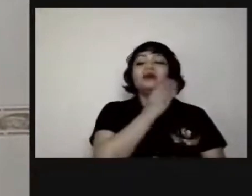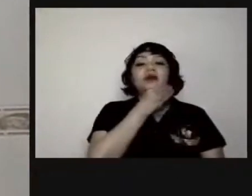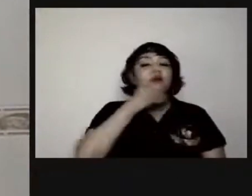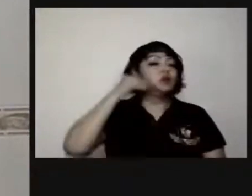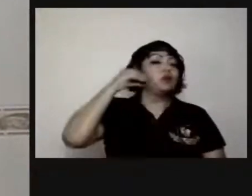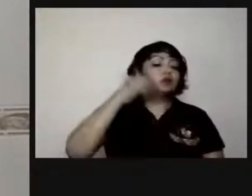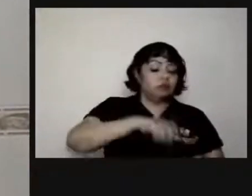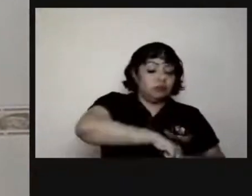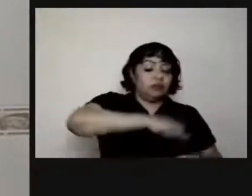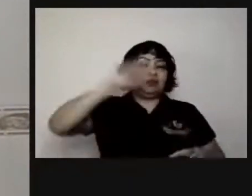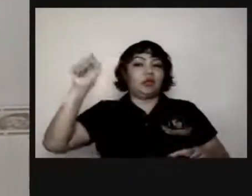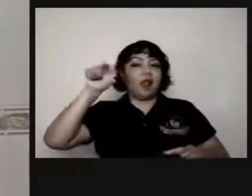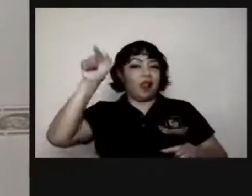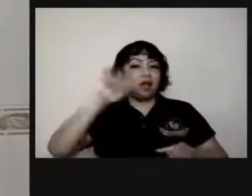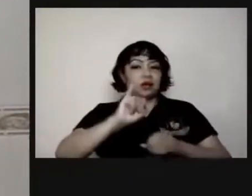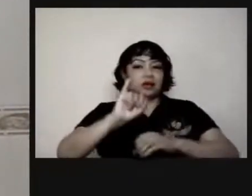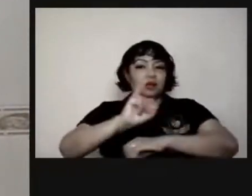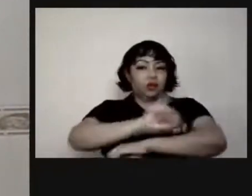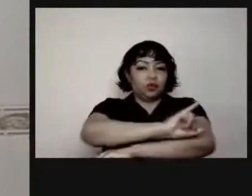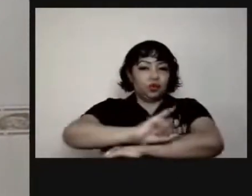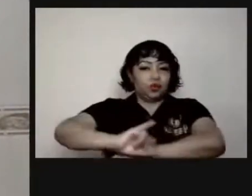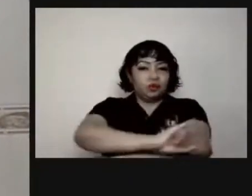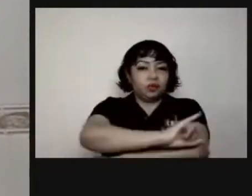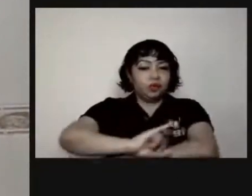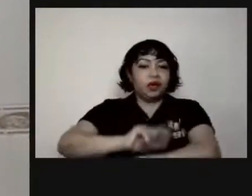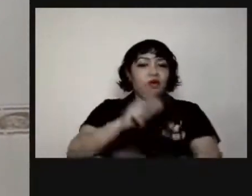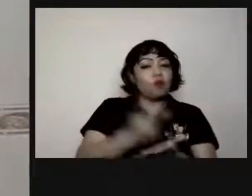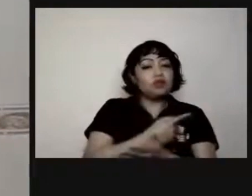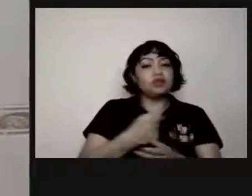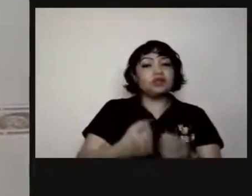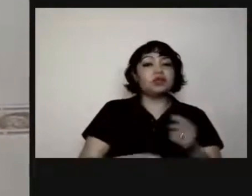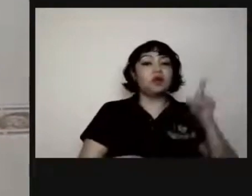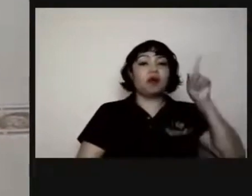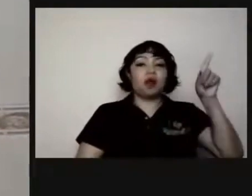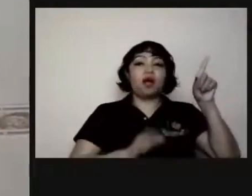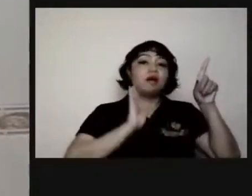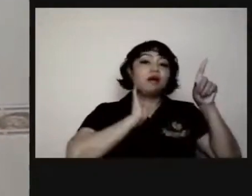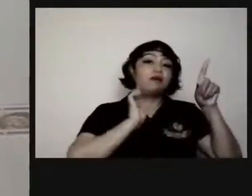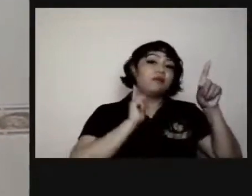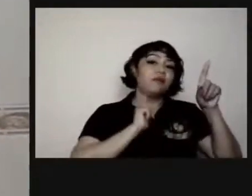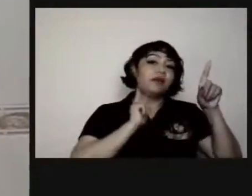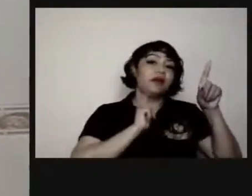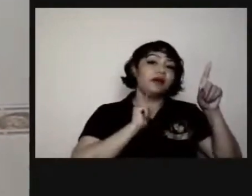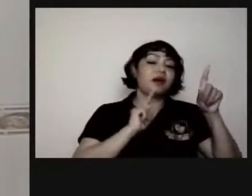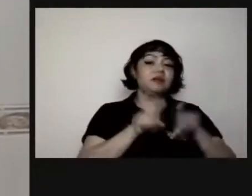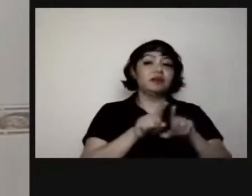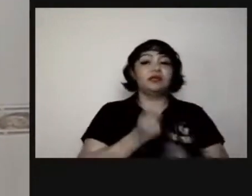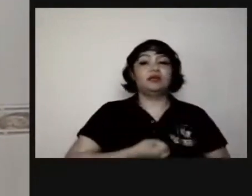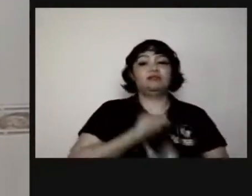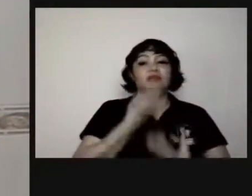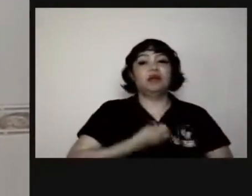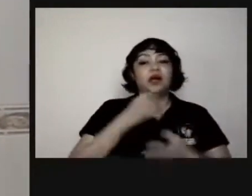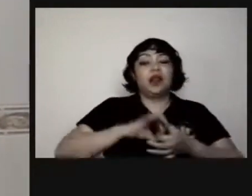ela aconteceu também para libertar o Brasil de Portugal. Então, ele cita, nesse poema, ele fala da seguinte